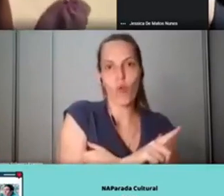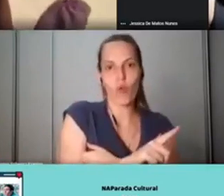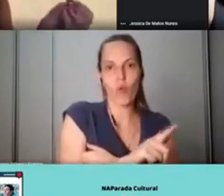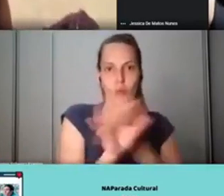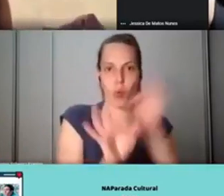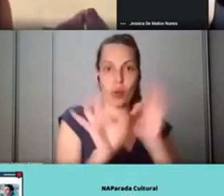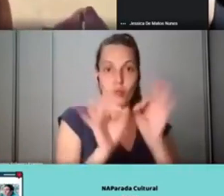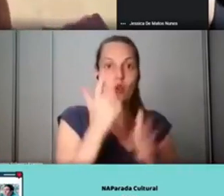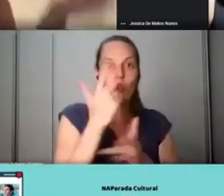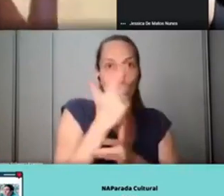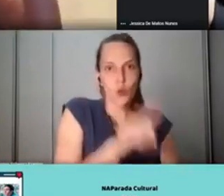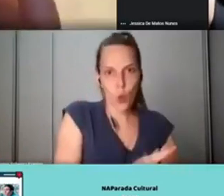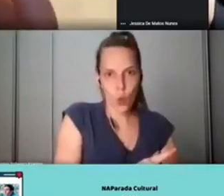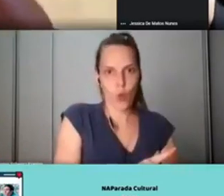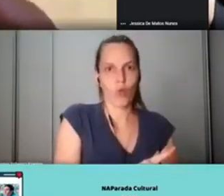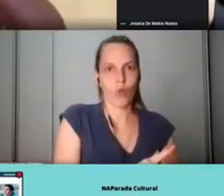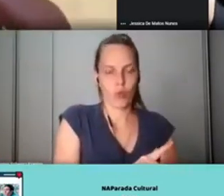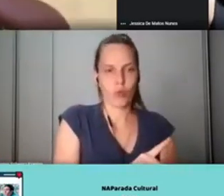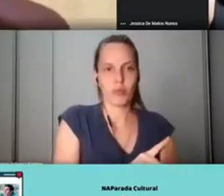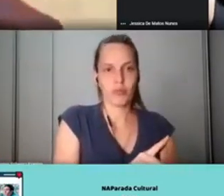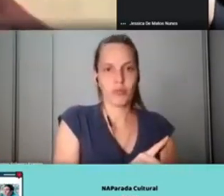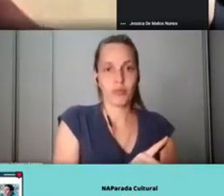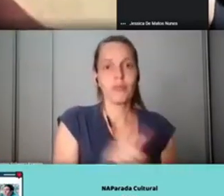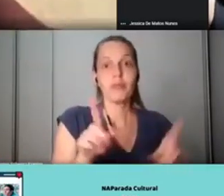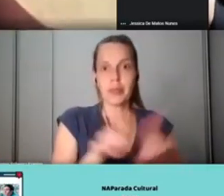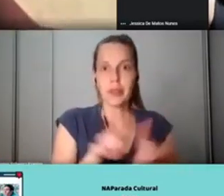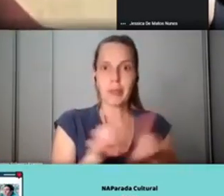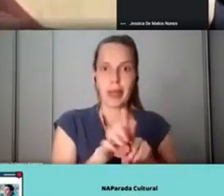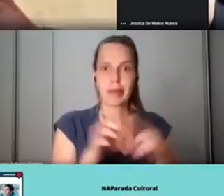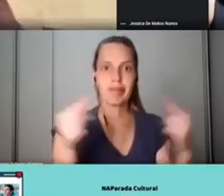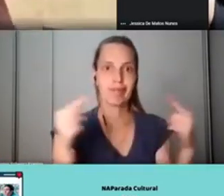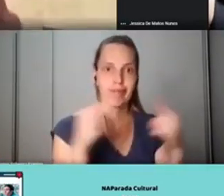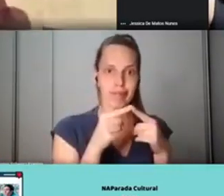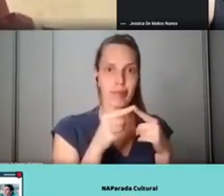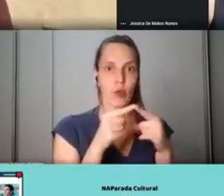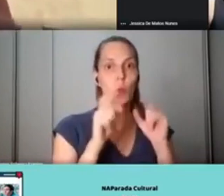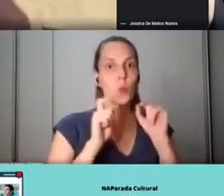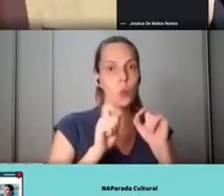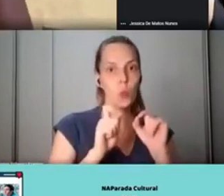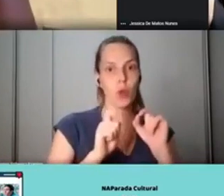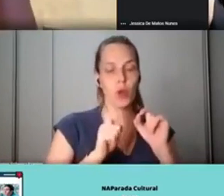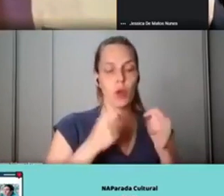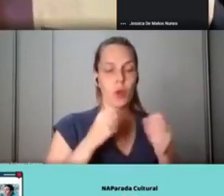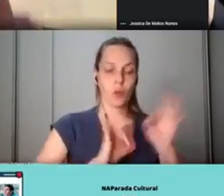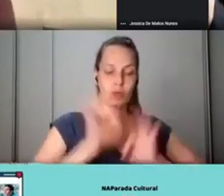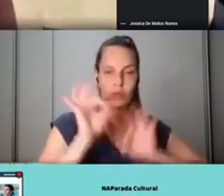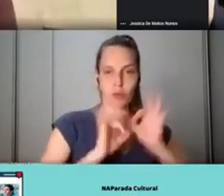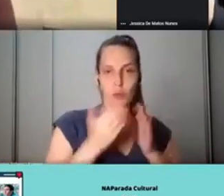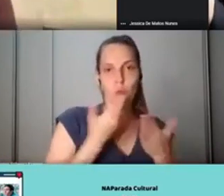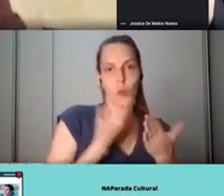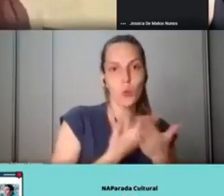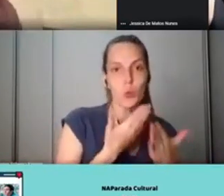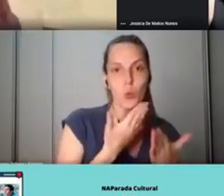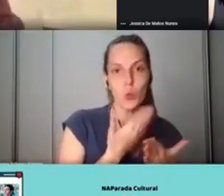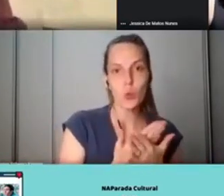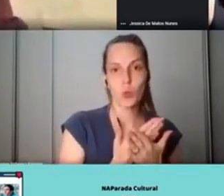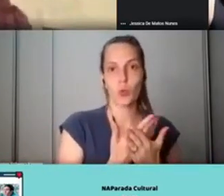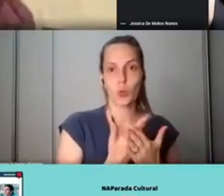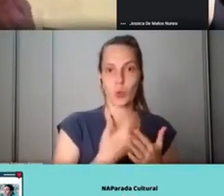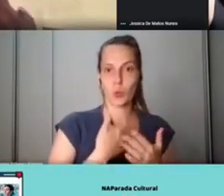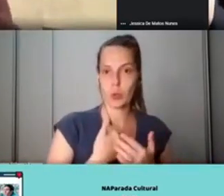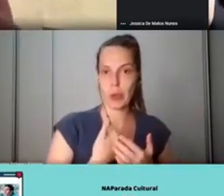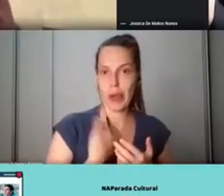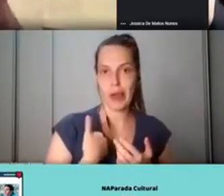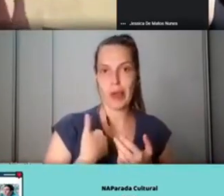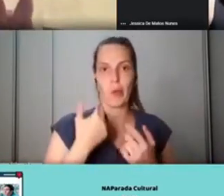reorganização vai também de encontro com a organização dos estudos, com a organização da nossa identificação,